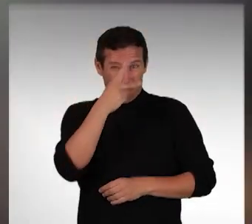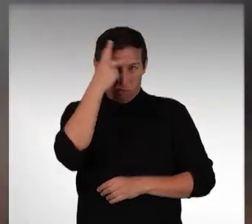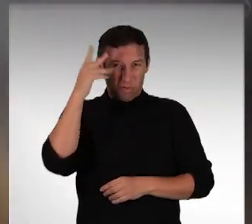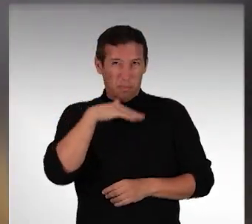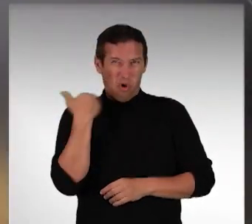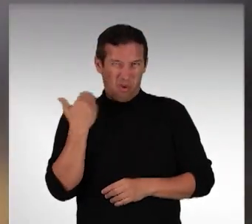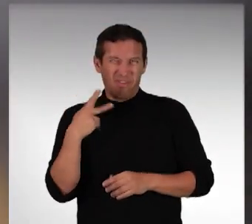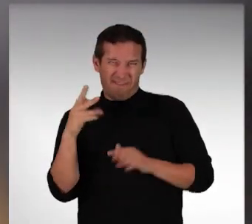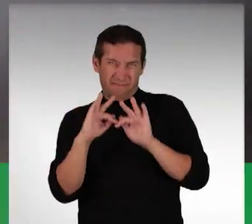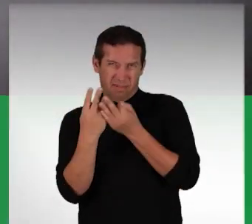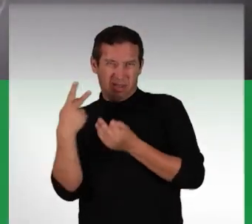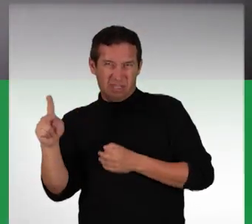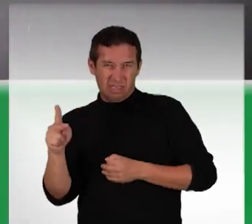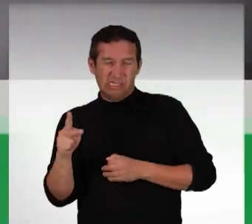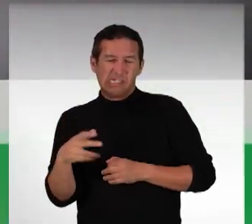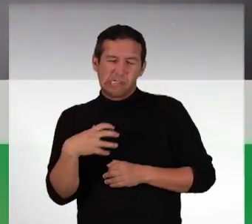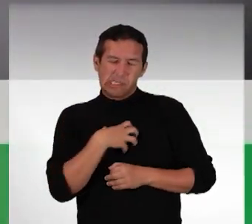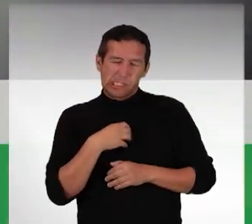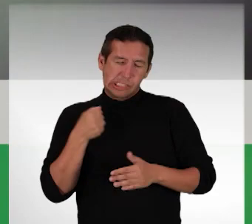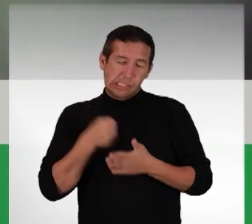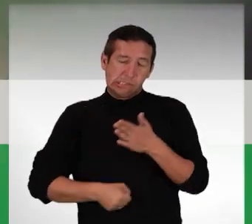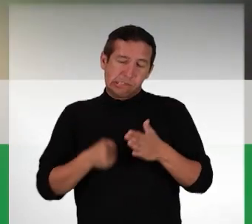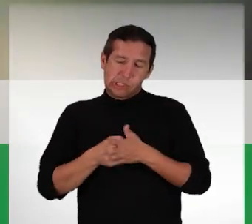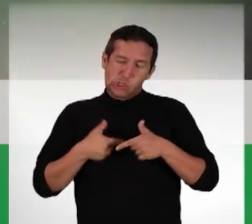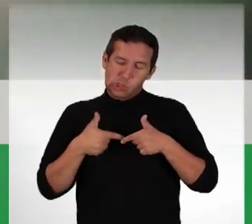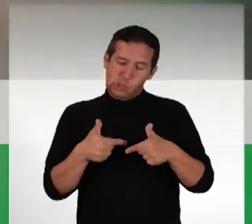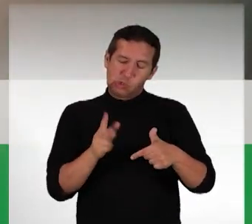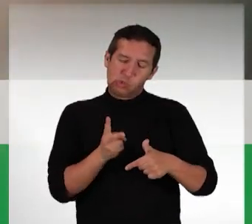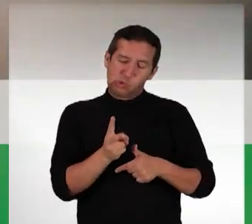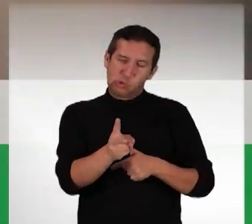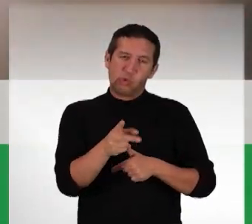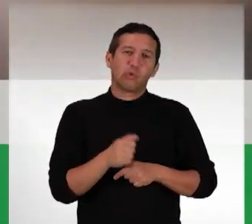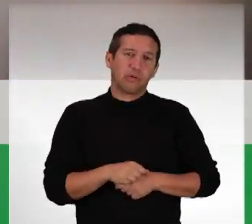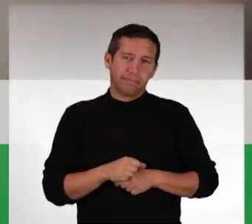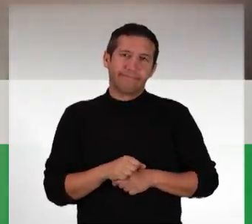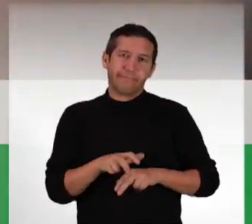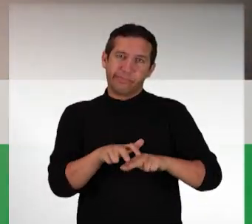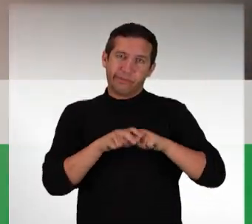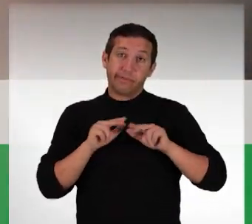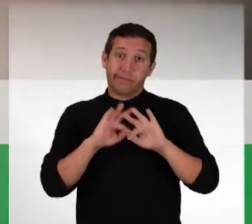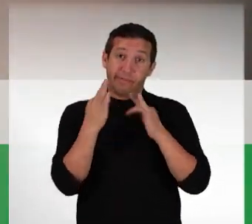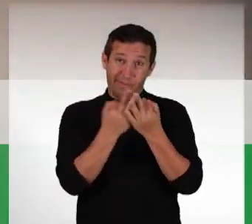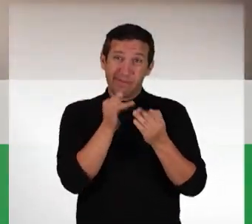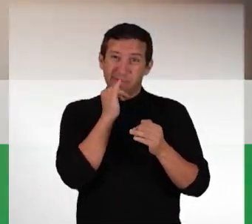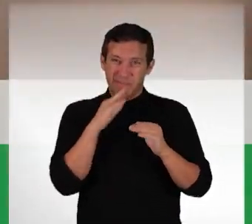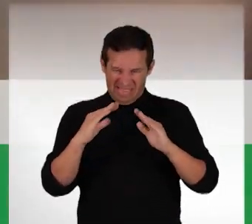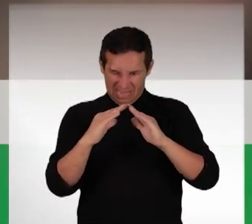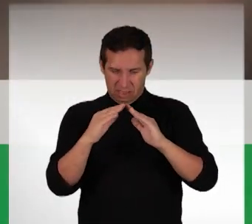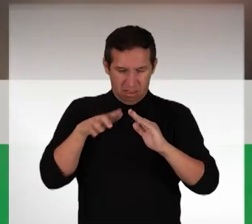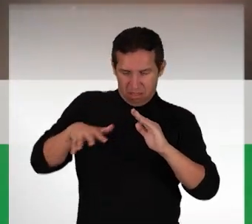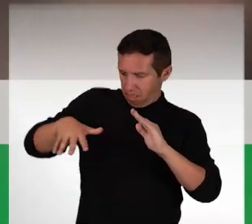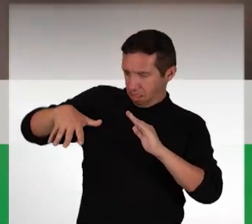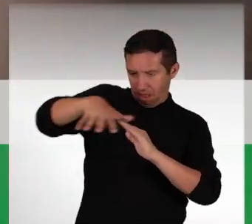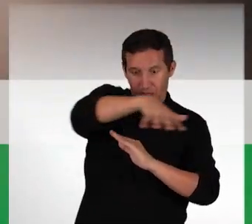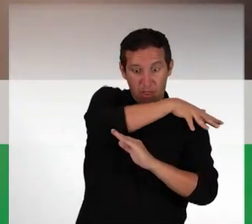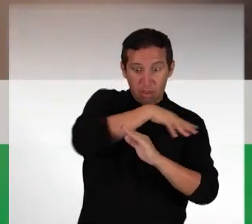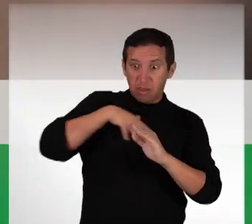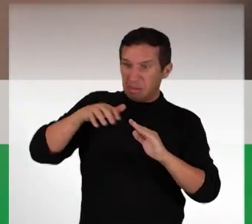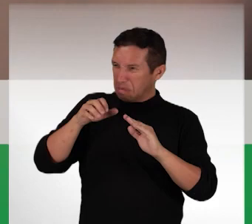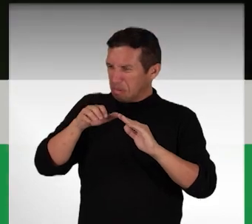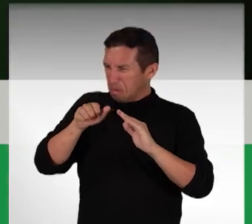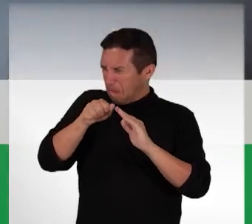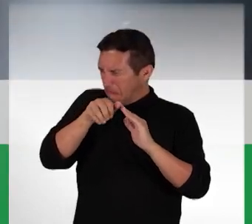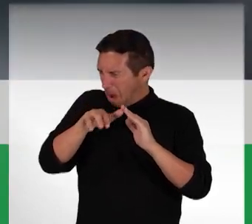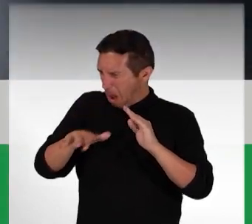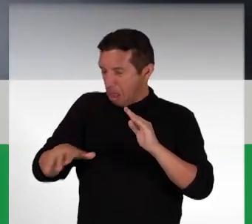parentes na noite do deslizamento, segue lutando pelo futuro da família dela. A ao redor da minha casa ficou tudo destruído.